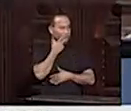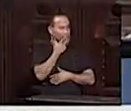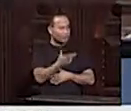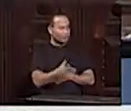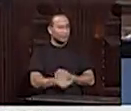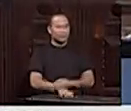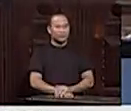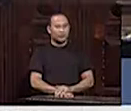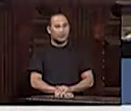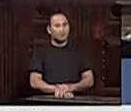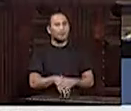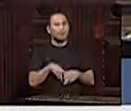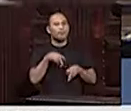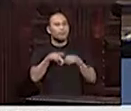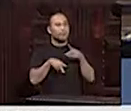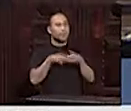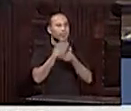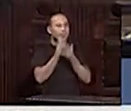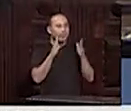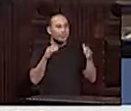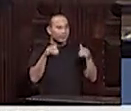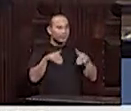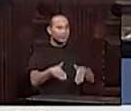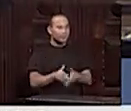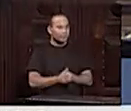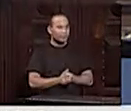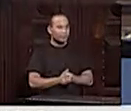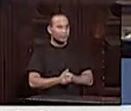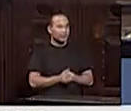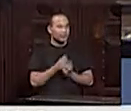está dando no peito do povo, vamos cerrar fileiras,